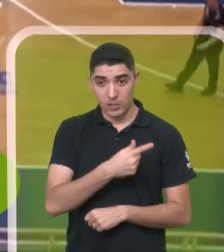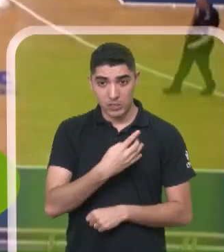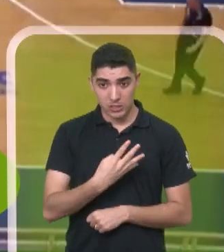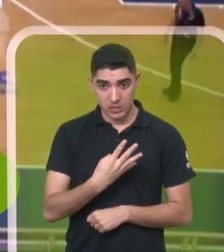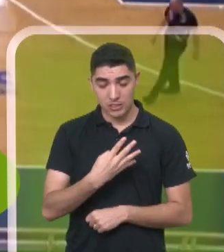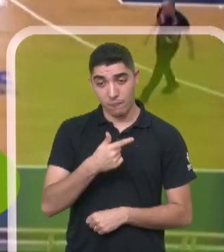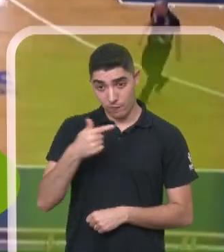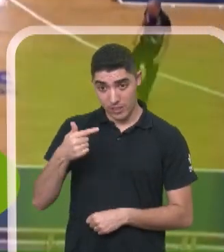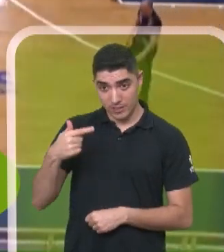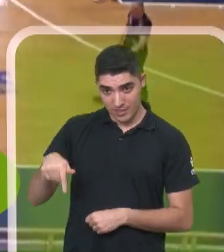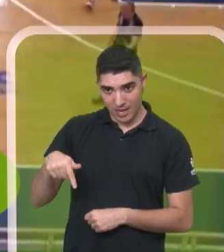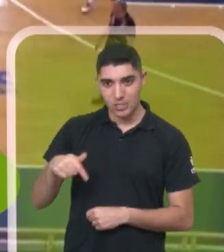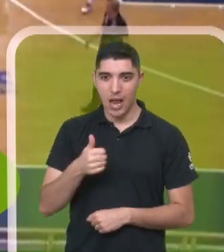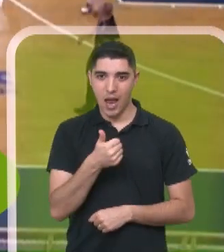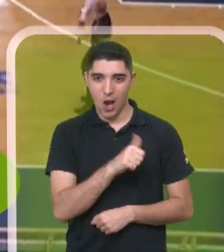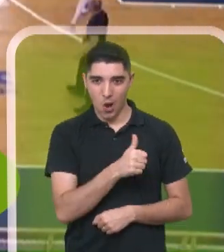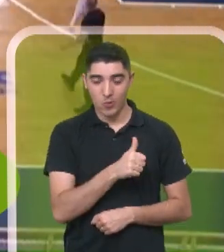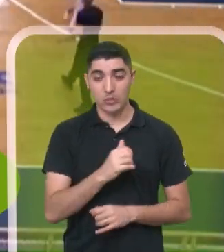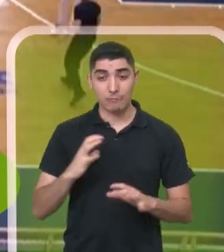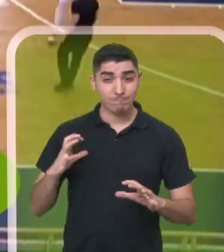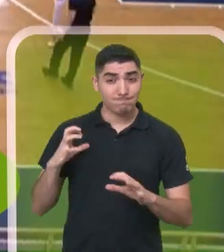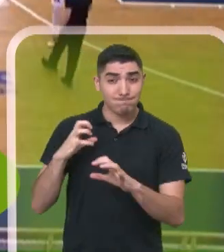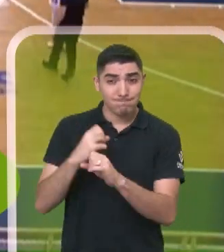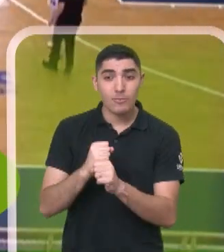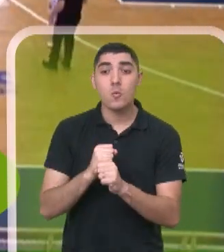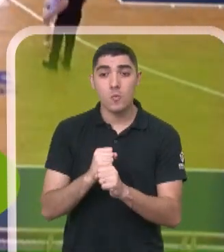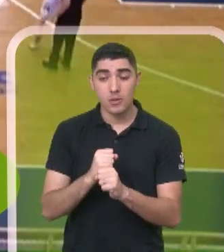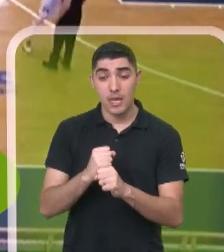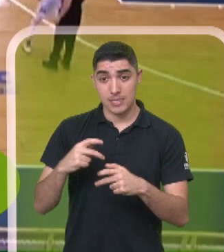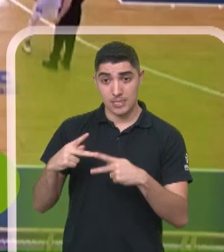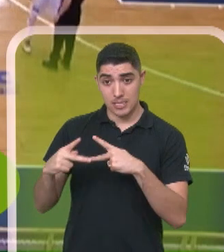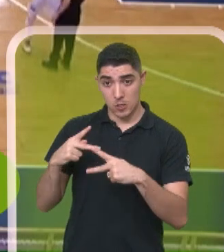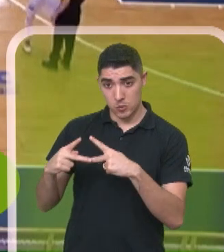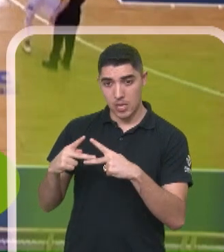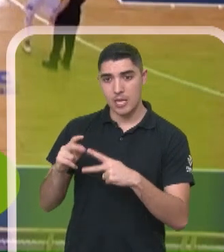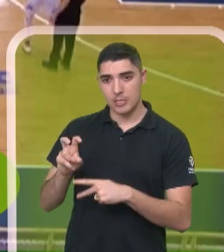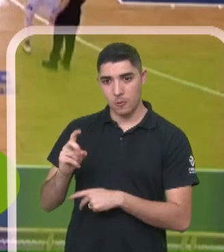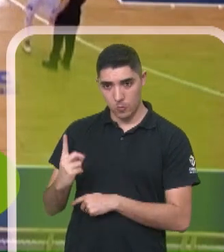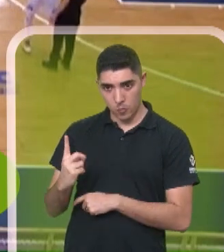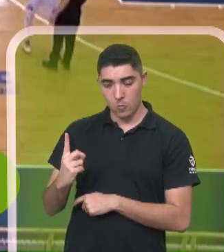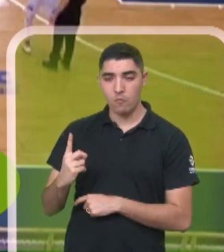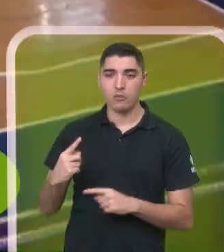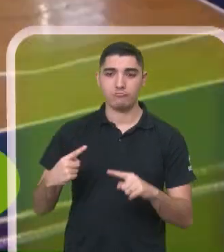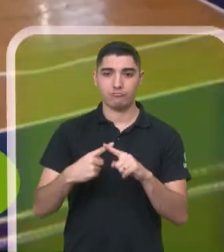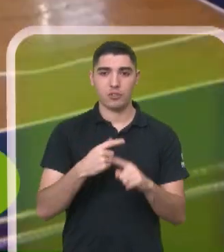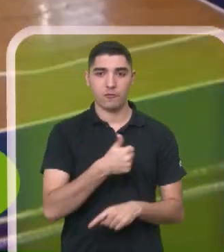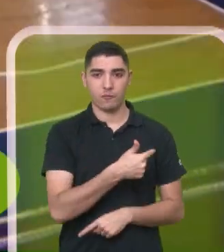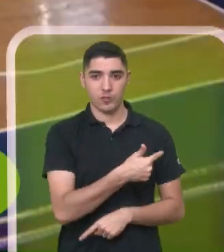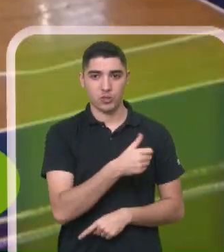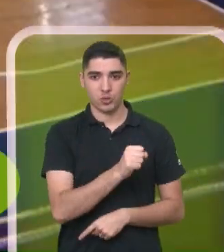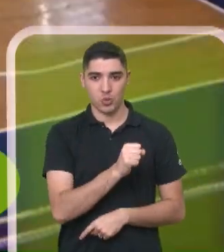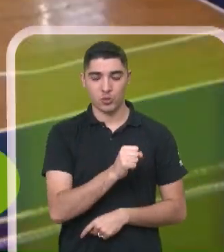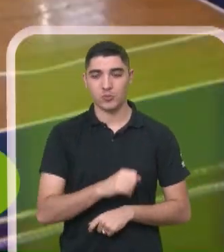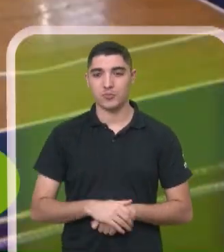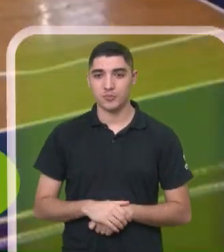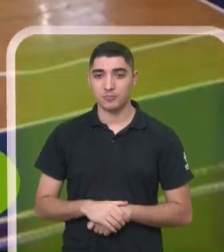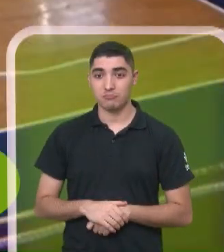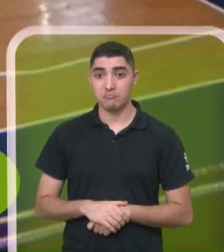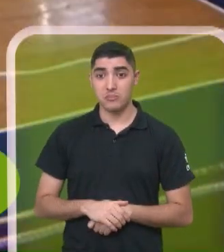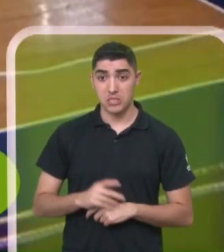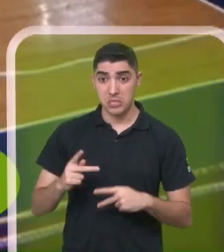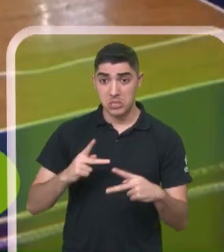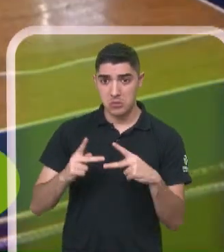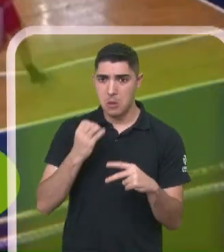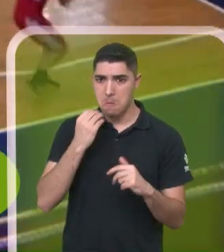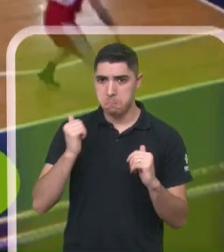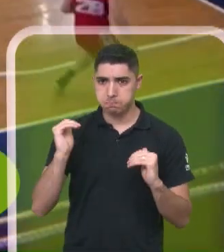para o São José, levando a partida para o intervalo com o placar de 51 a 28. Com a boa vantagem conquistada